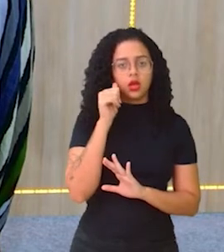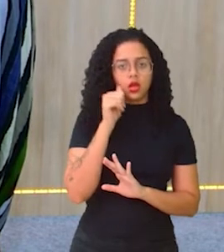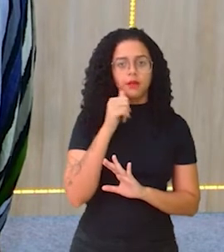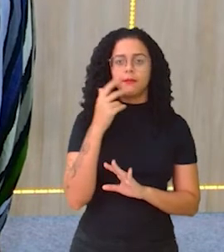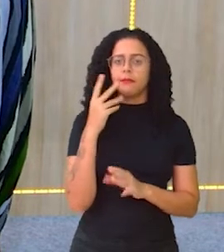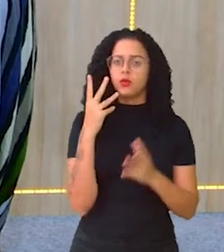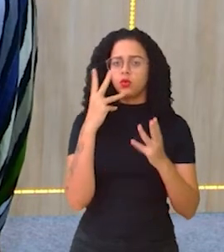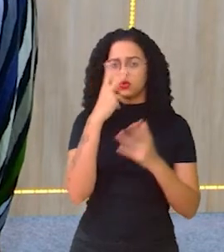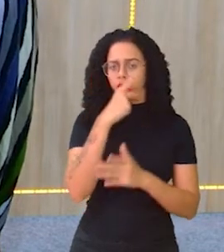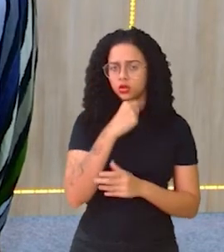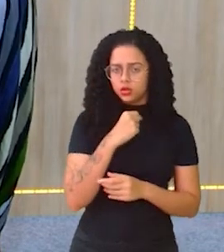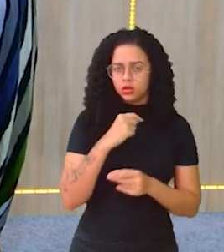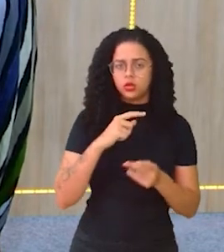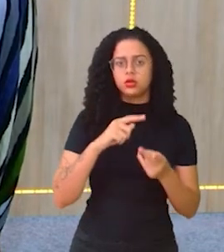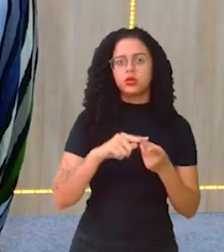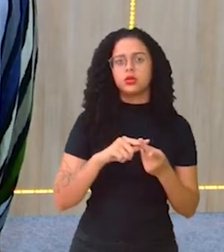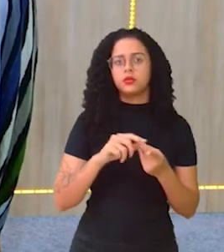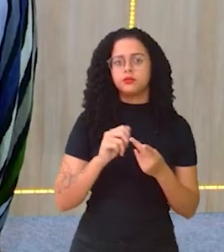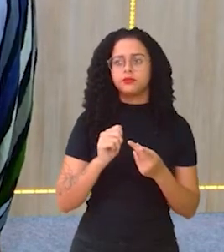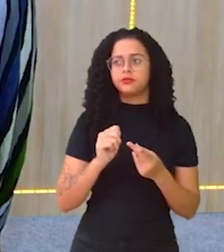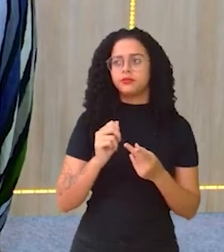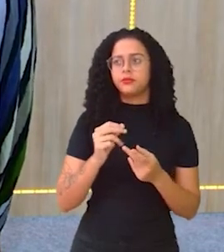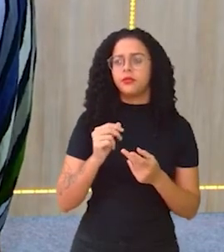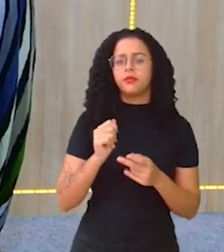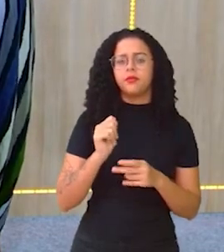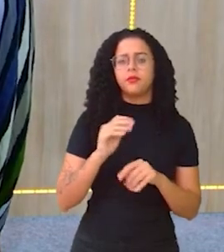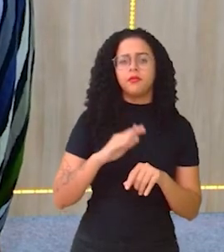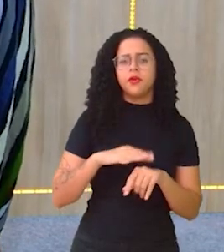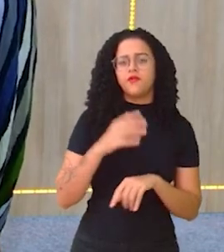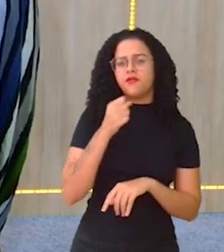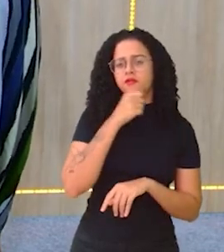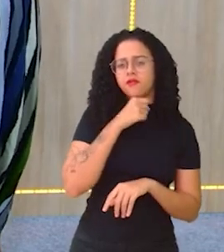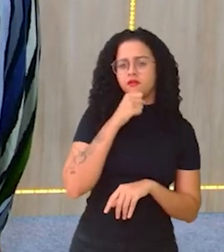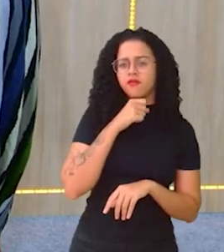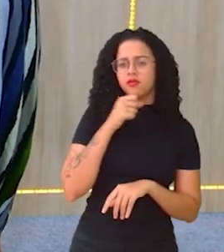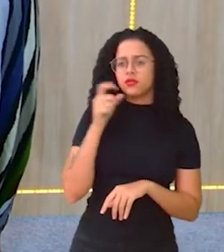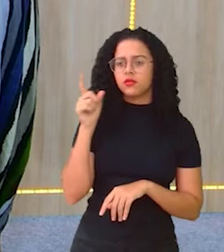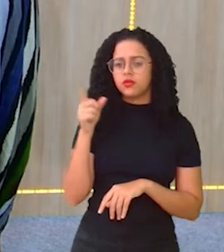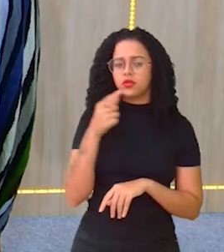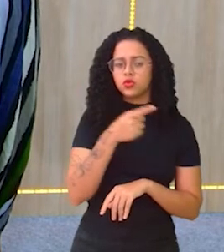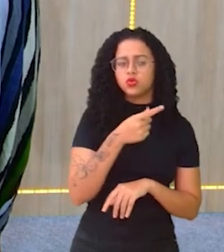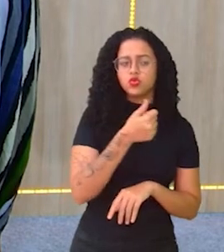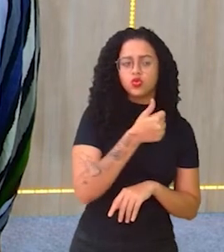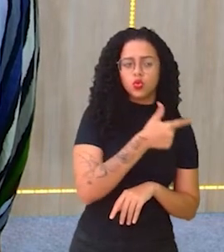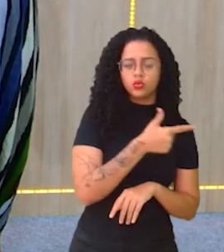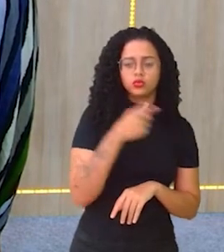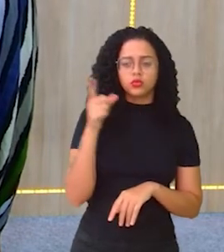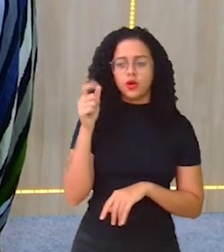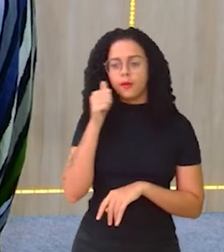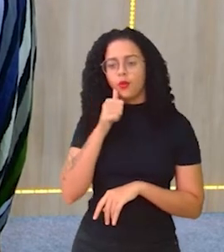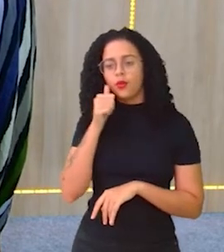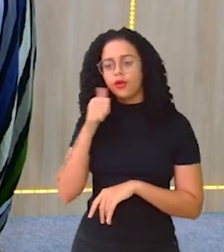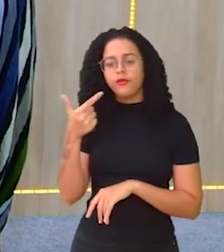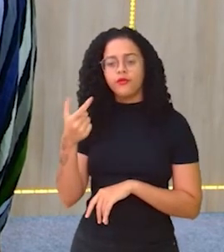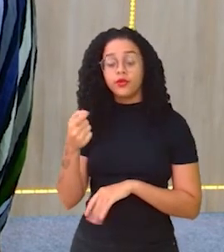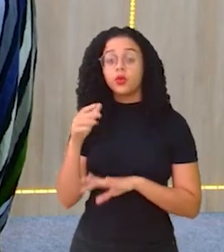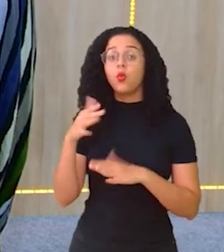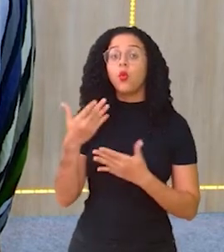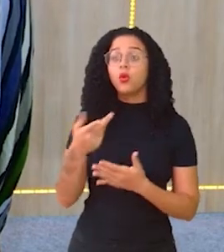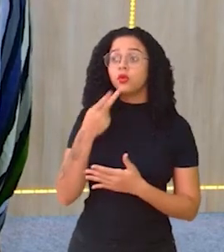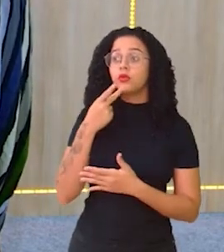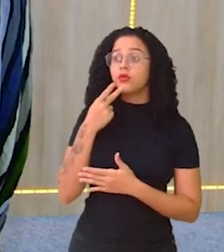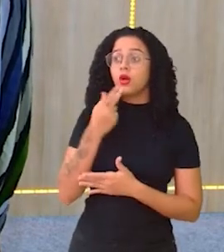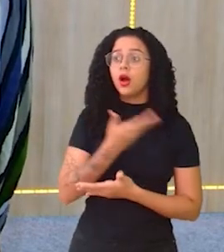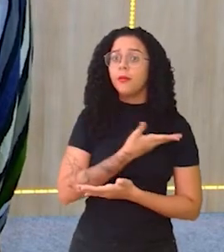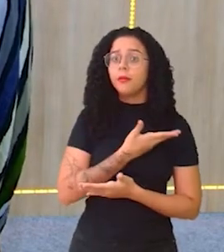bonita, uma mulher pouco mais velha do que ele tinha 12, ela tinha 20, e que quando ele se queixou com